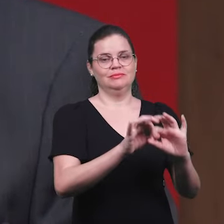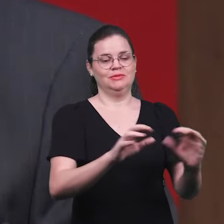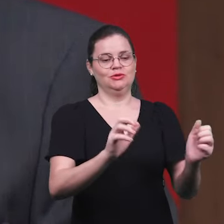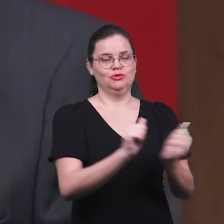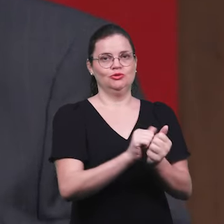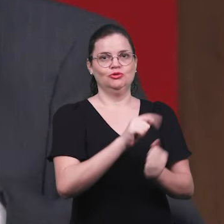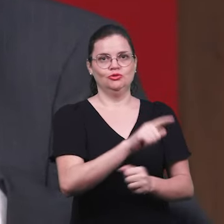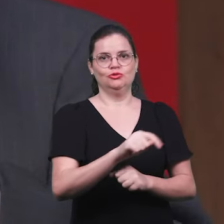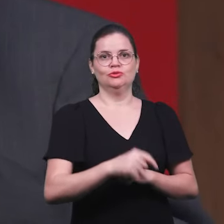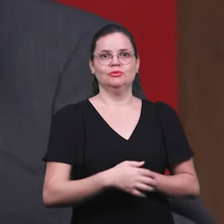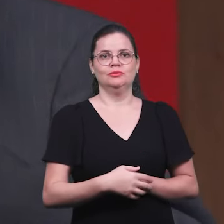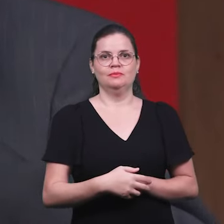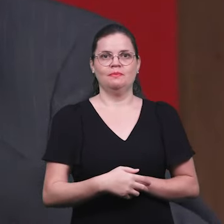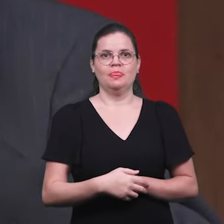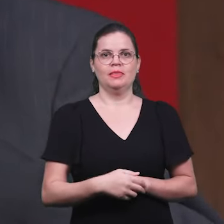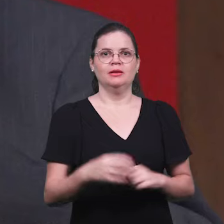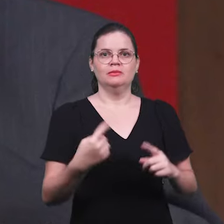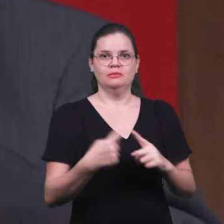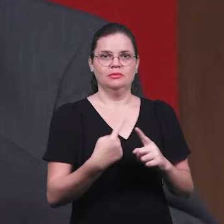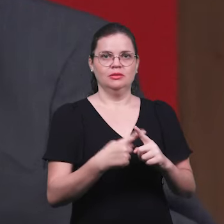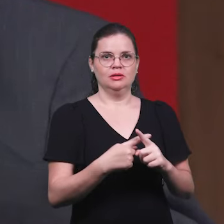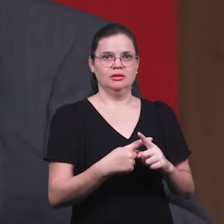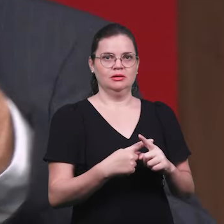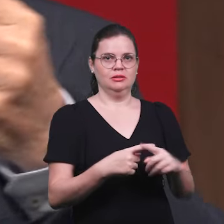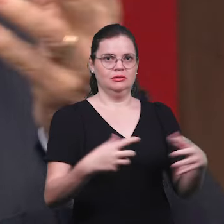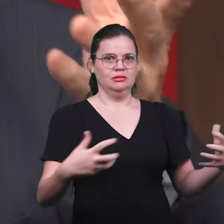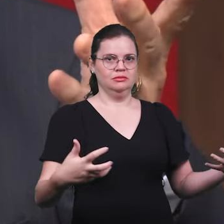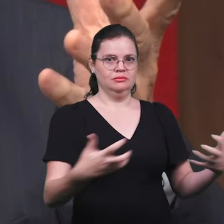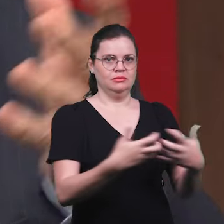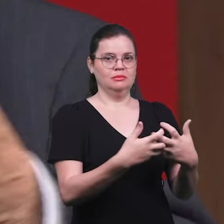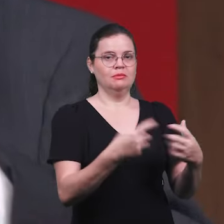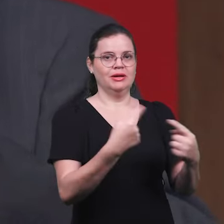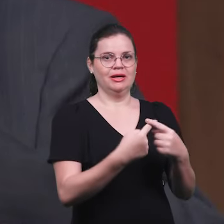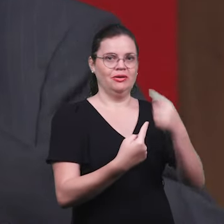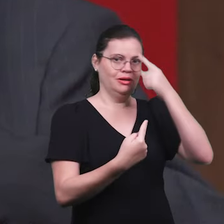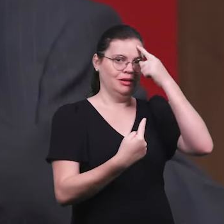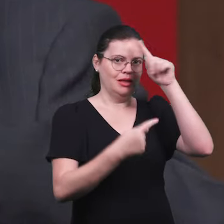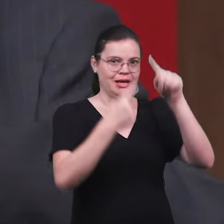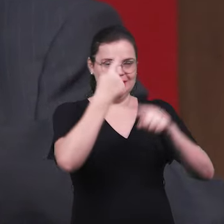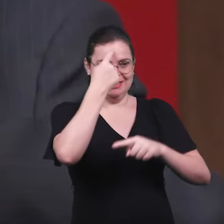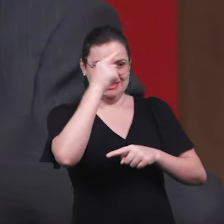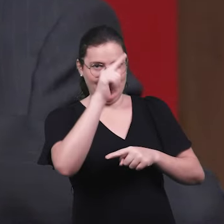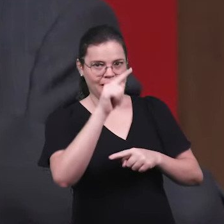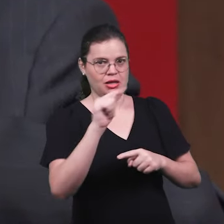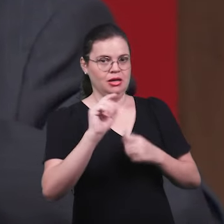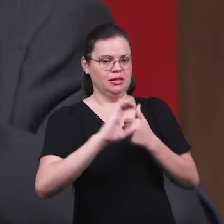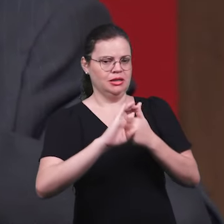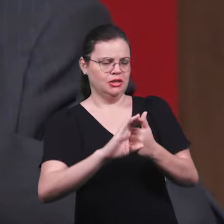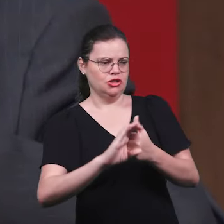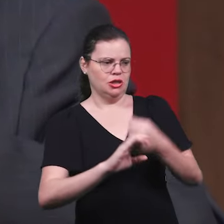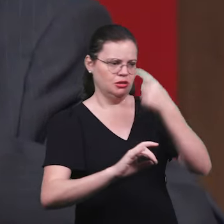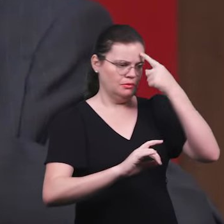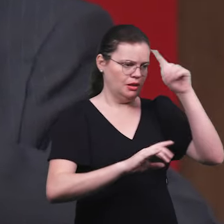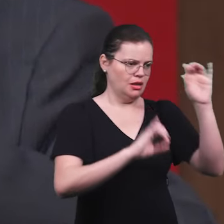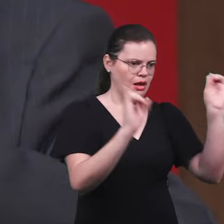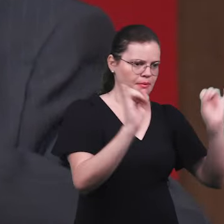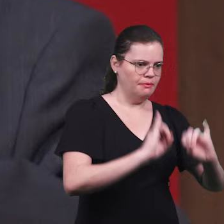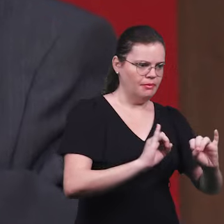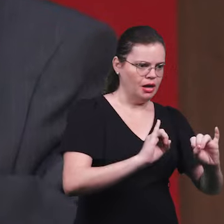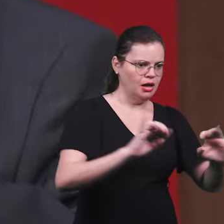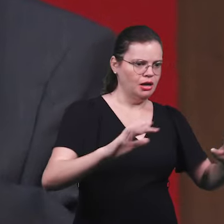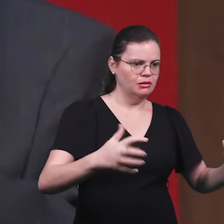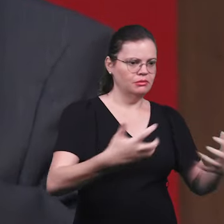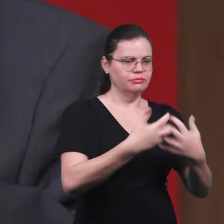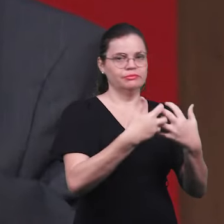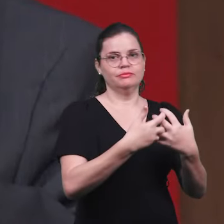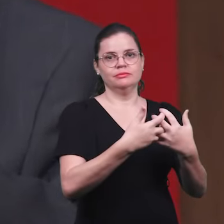naquele momento. Sincretismo, que é uma fusão de ideias, né? Do cristianismo com o paganismo.